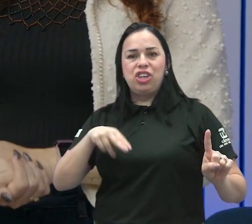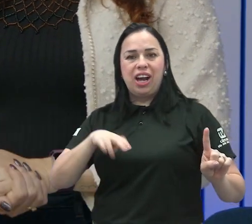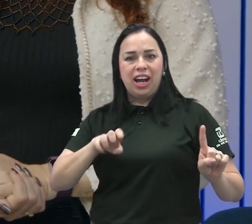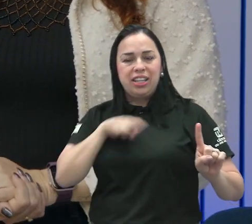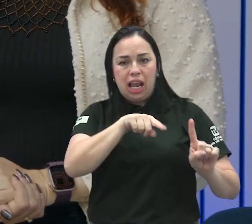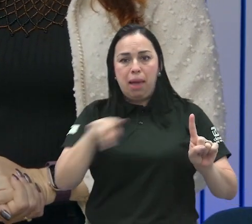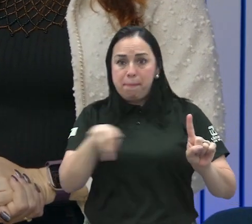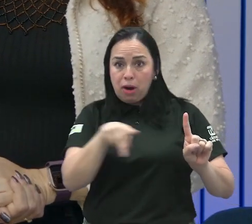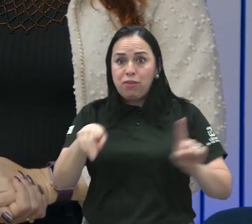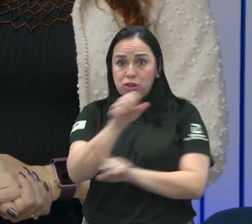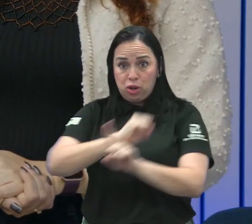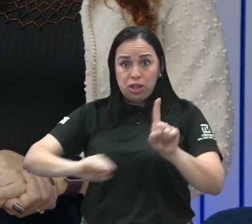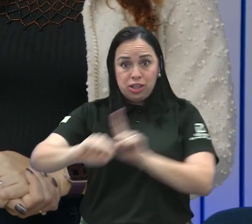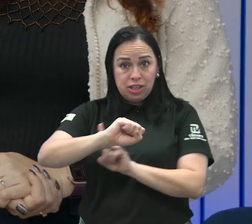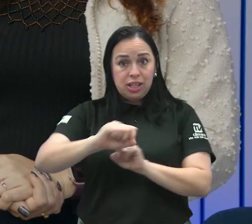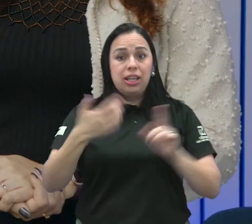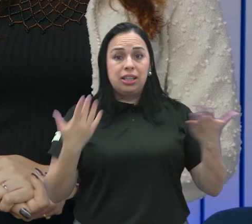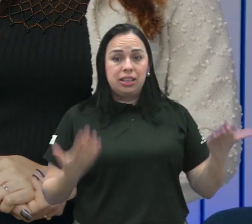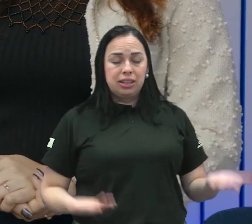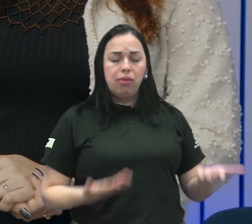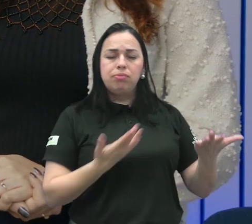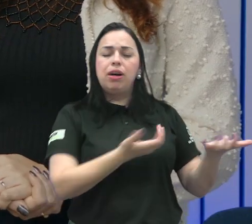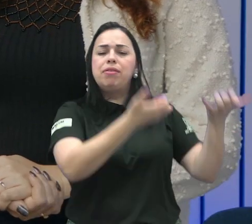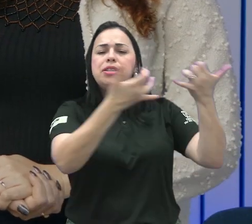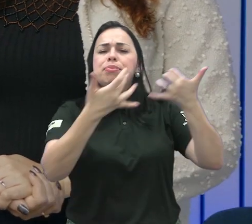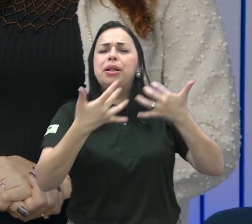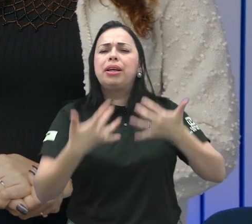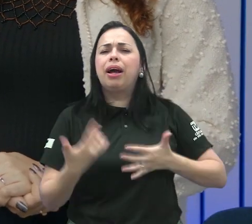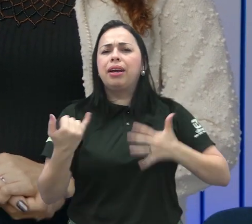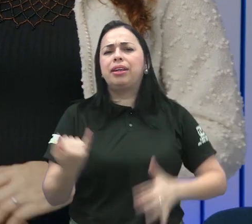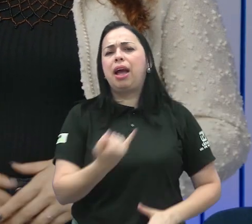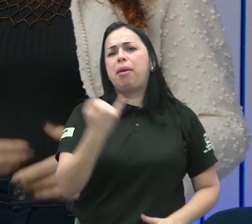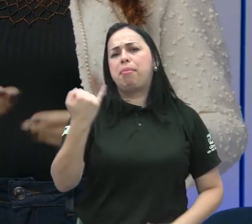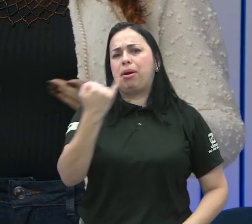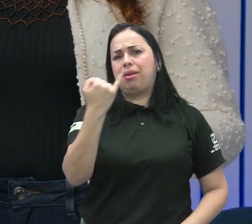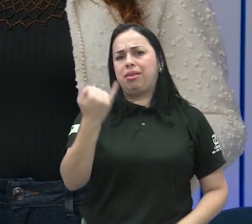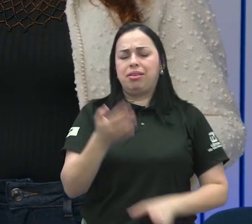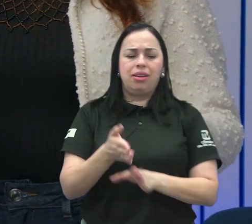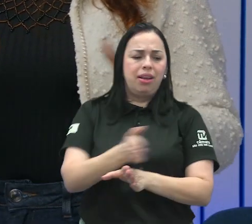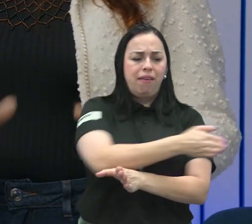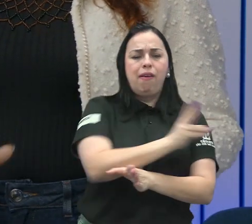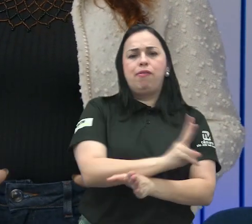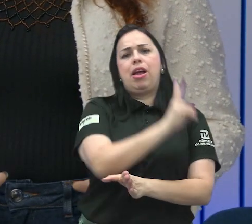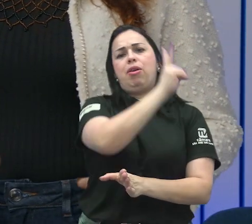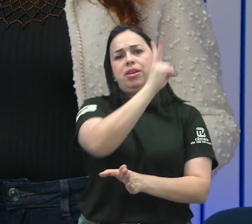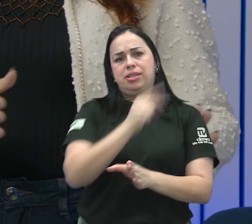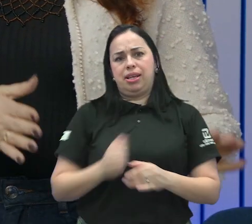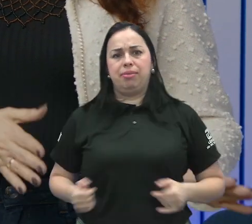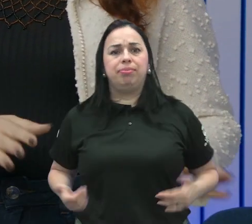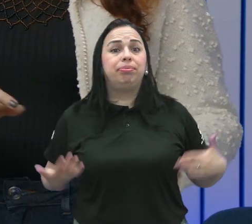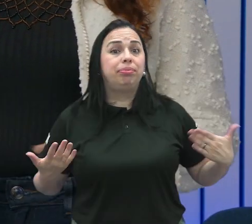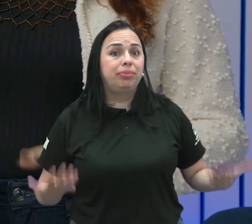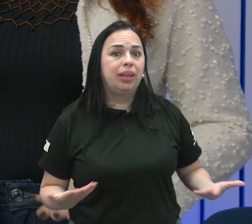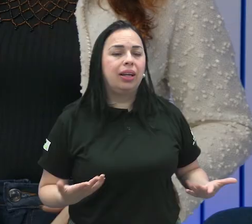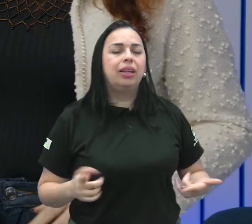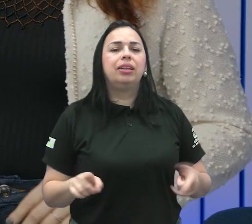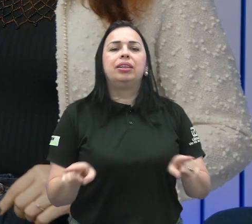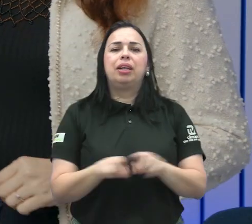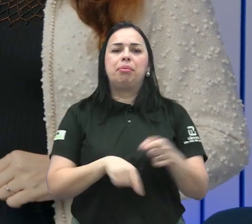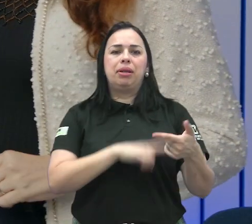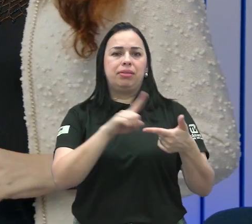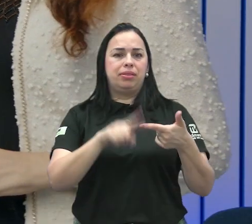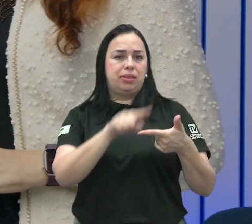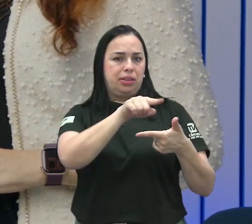receber aqui no estúdio a professora e socióloga Lidiane Maciel, que vai explicar a importância do pensamento decolonial